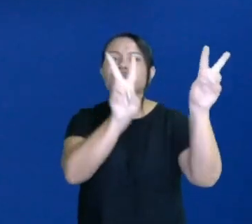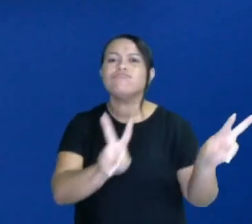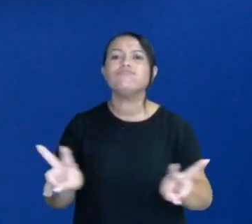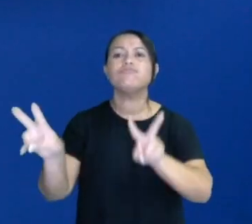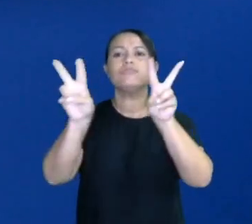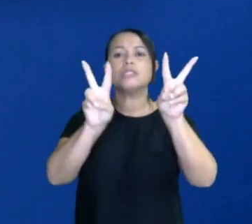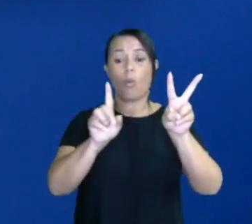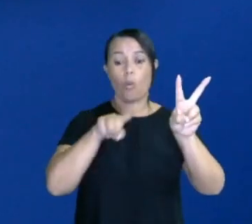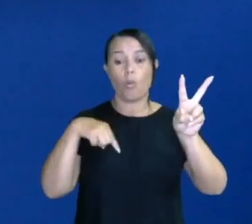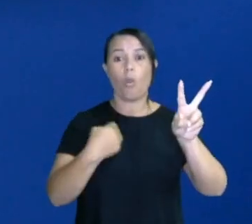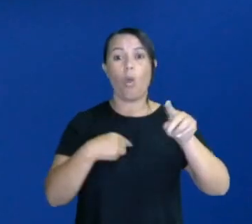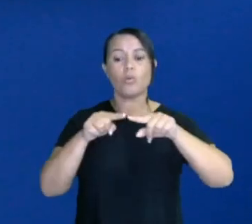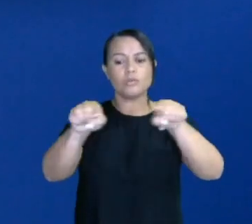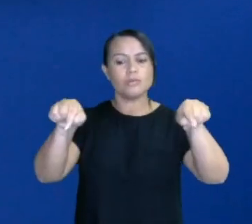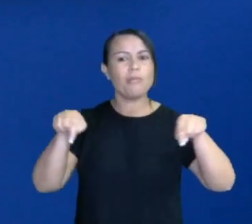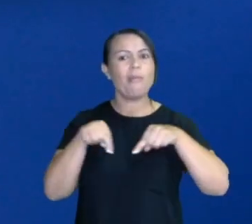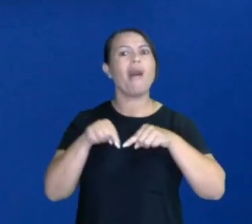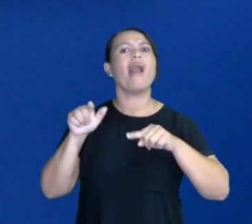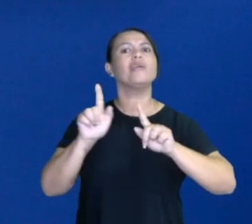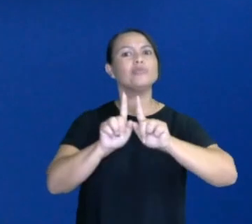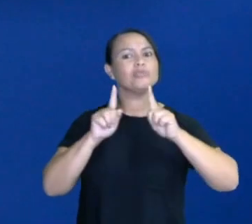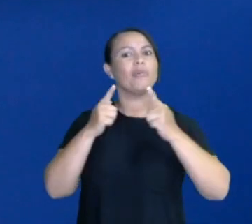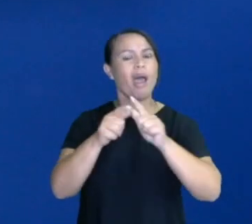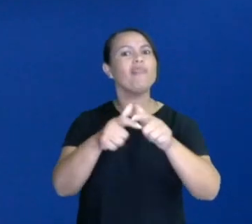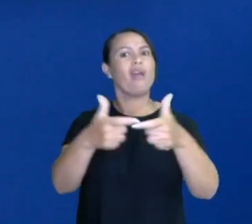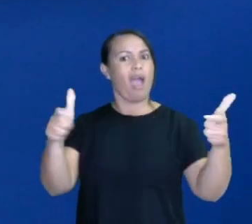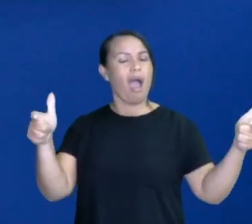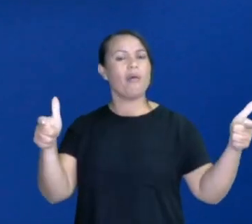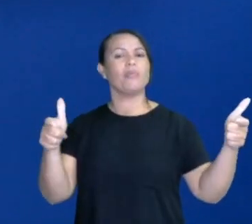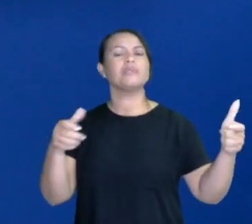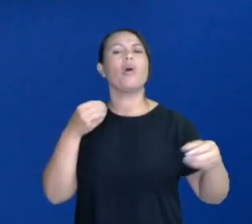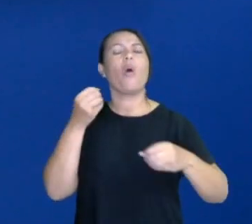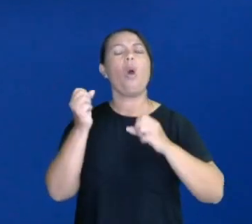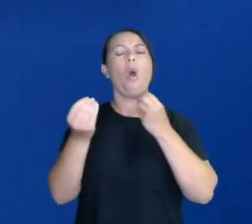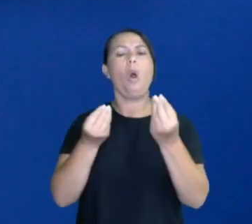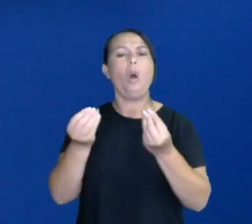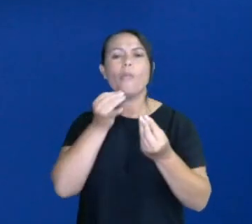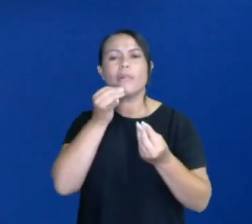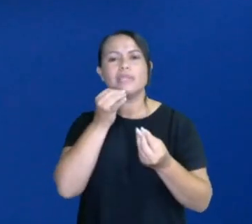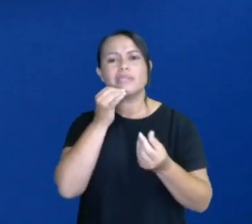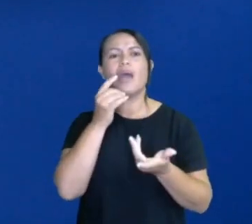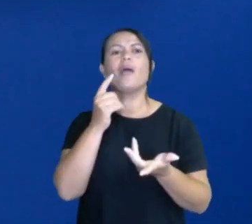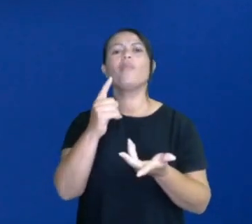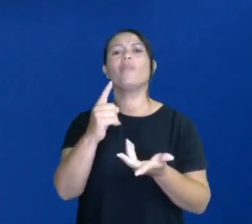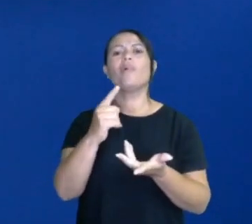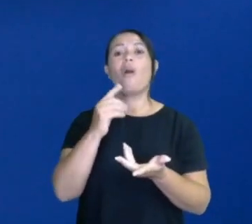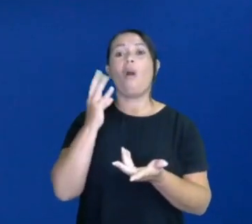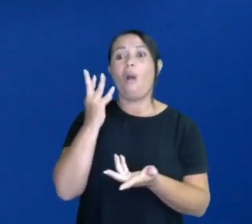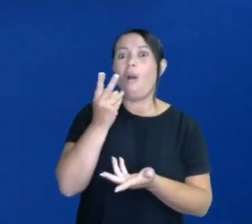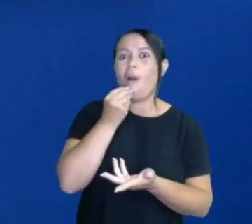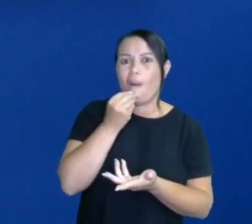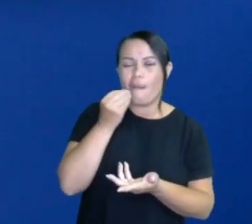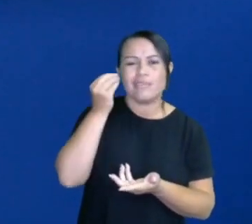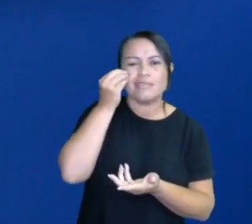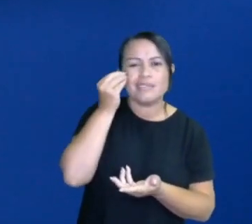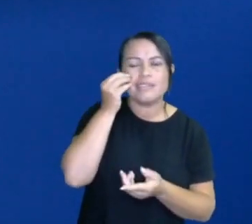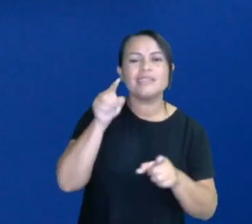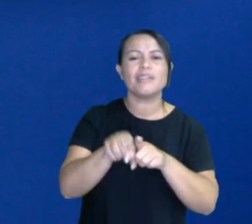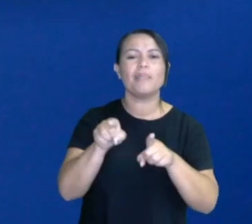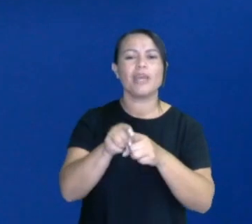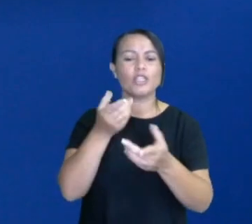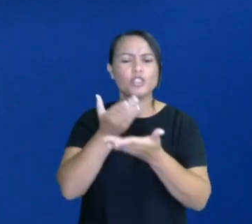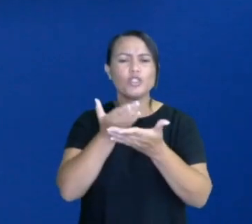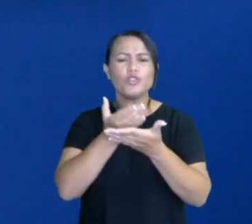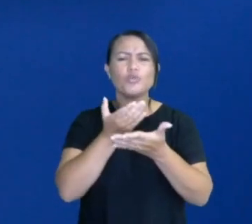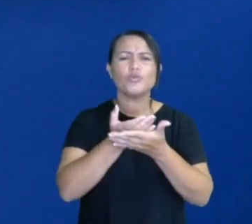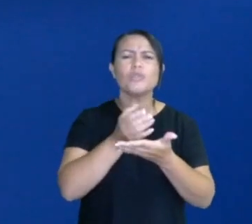Então, nosso espaço geográfico ele é muito amplo. E para que a gente possa ter um conhecimento e estudar cada uma dessas partes, a